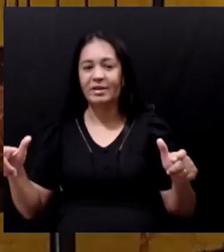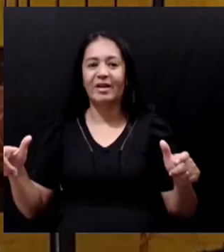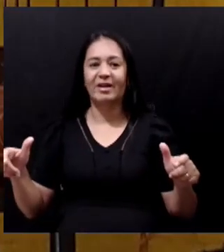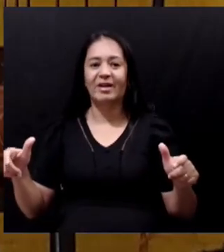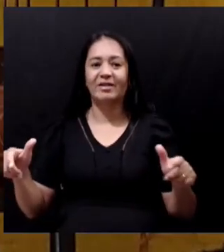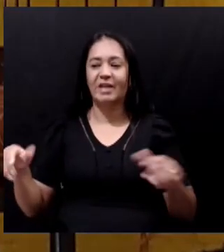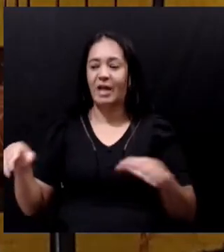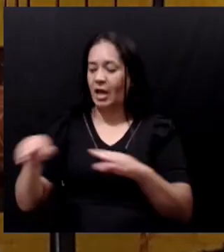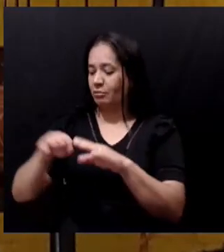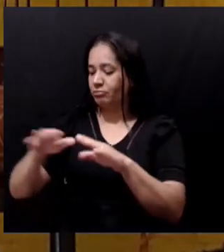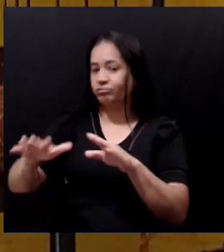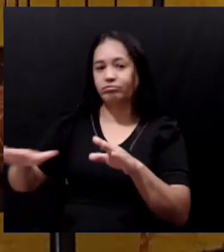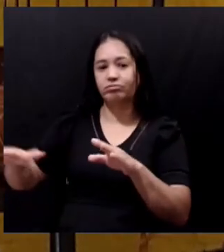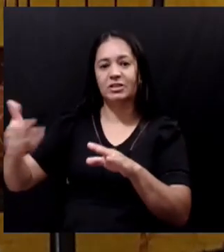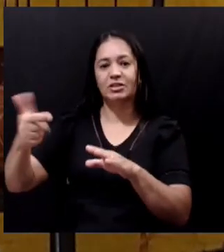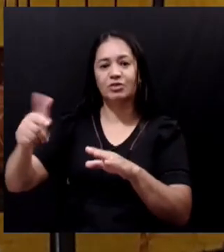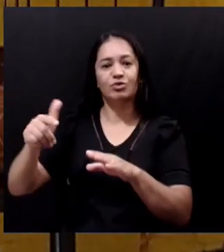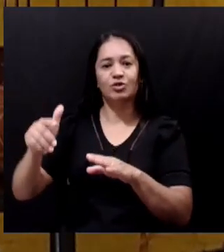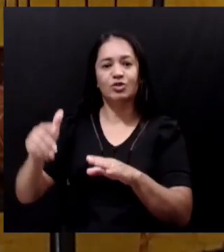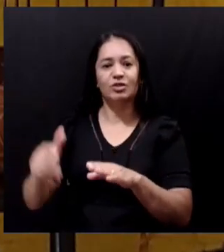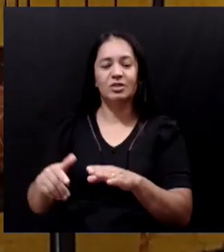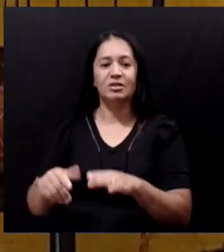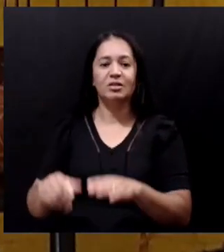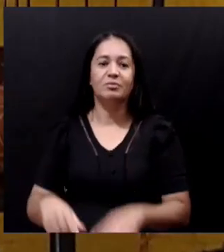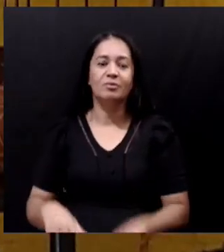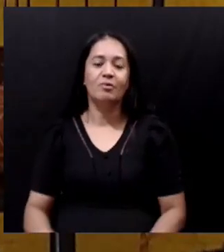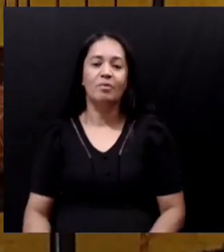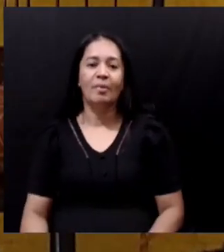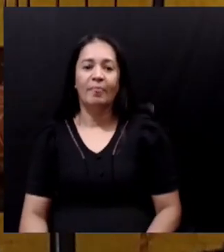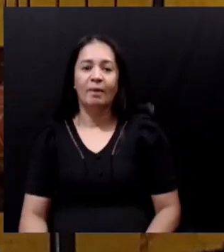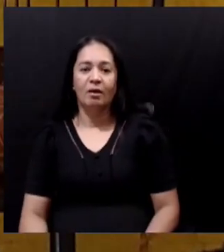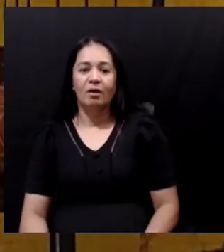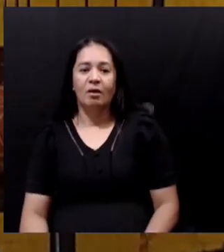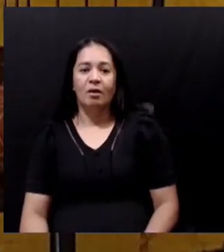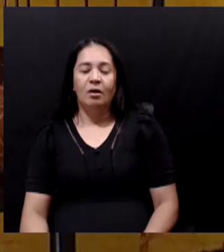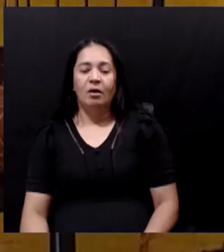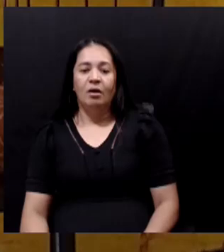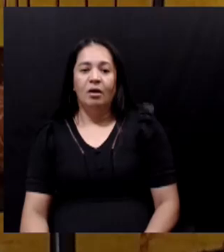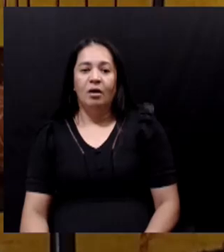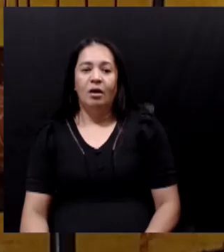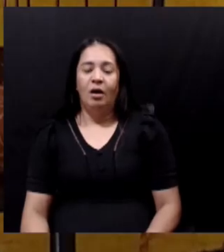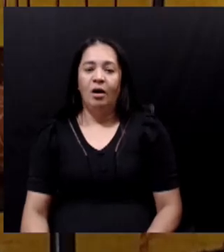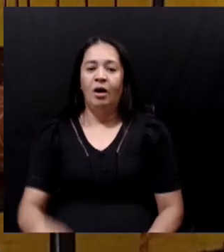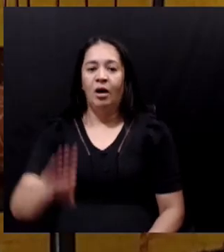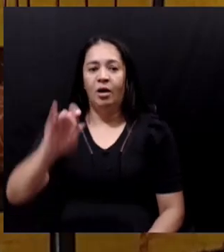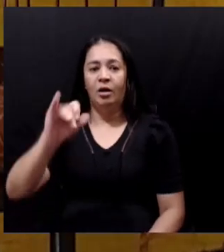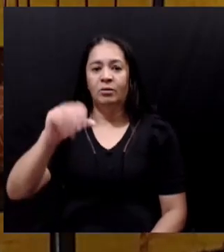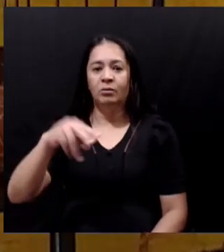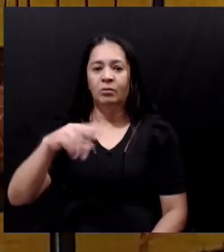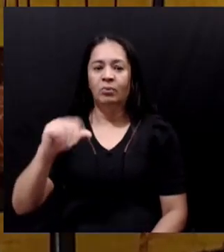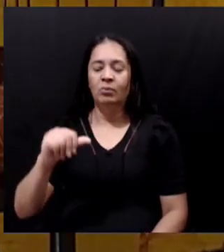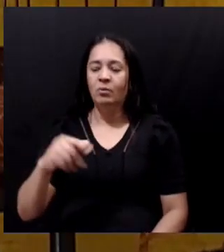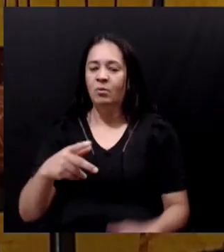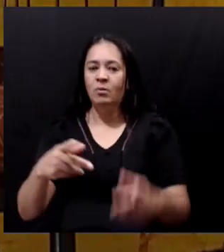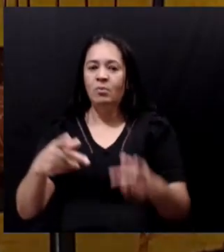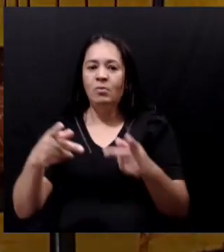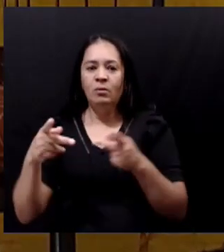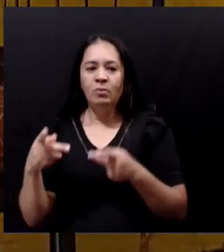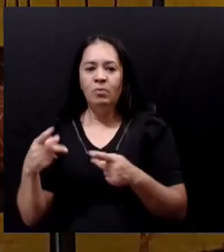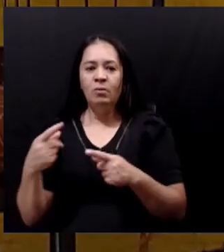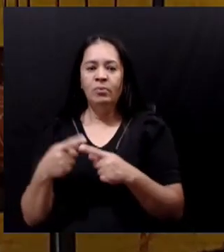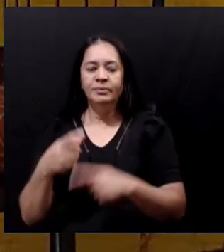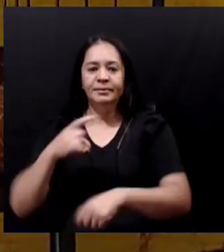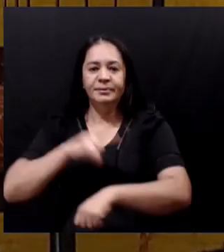tinha. Quando a Bianca veio fazer o convite para a gente inseguros, porque só tinham banheiras, mas vocês vão